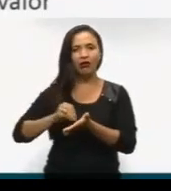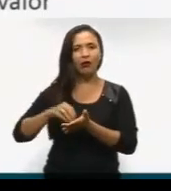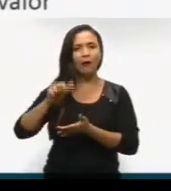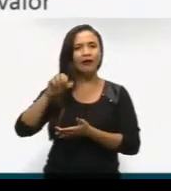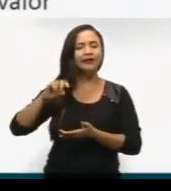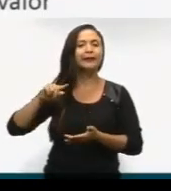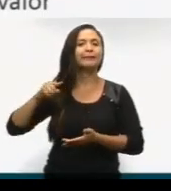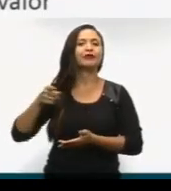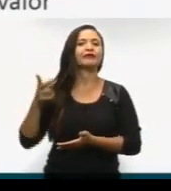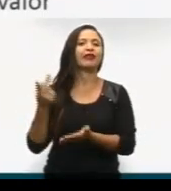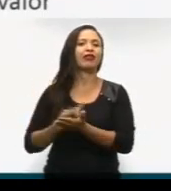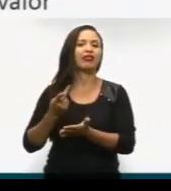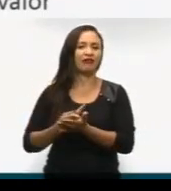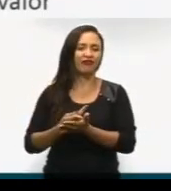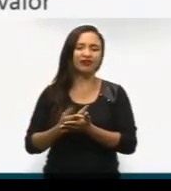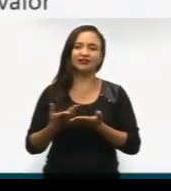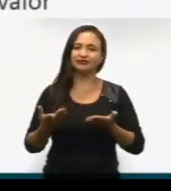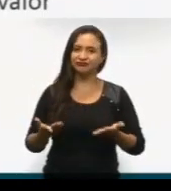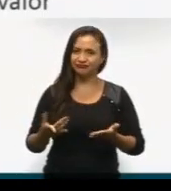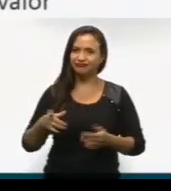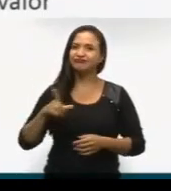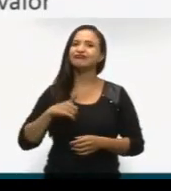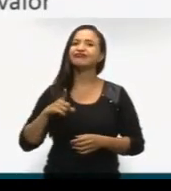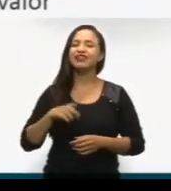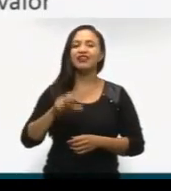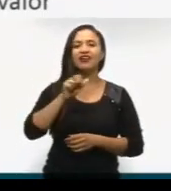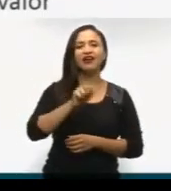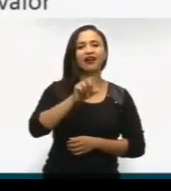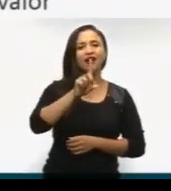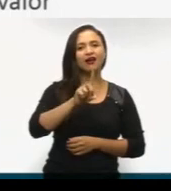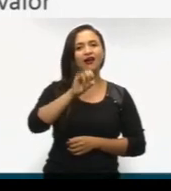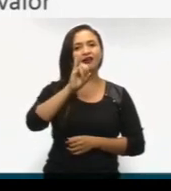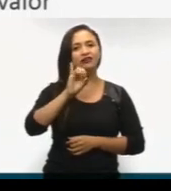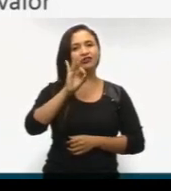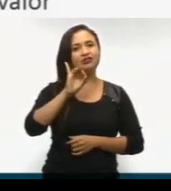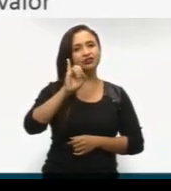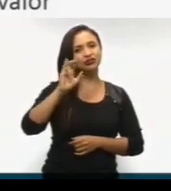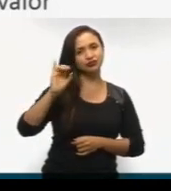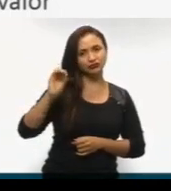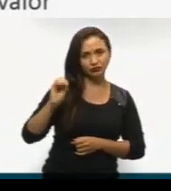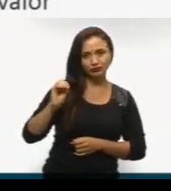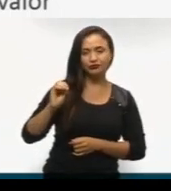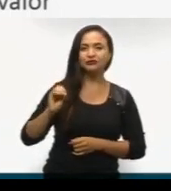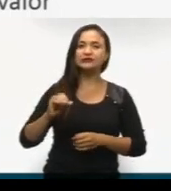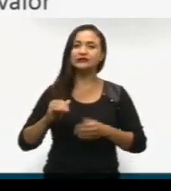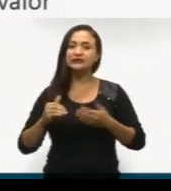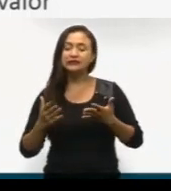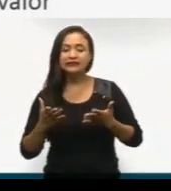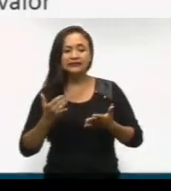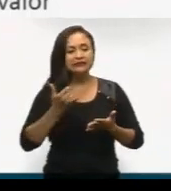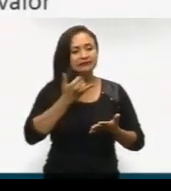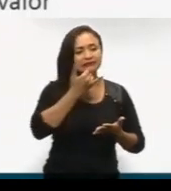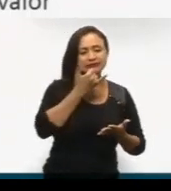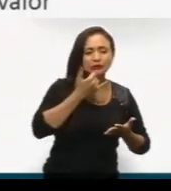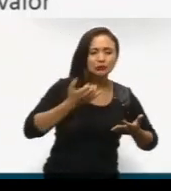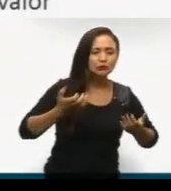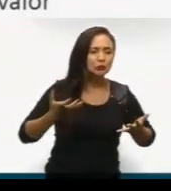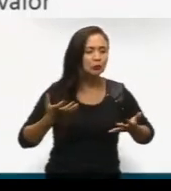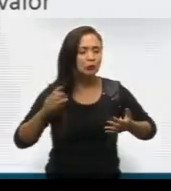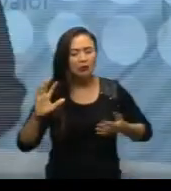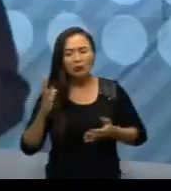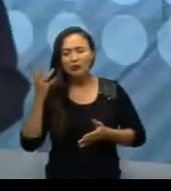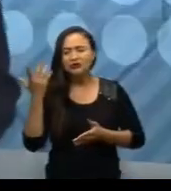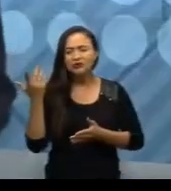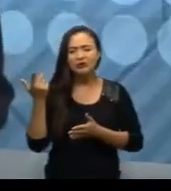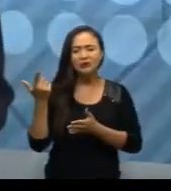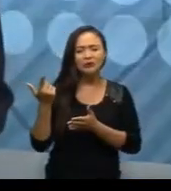os aditivos contratuais. Então, você fala, então, como é que é? Desculpa, acabou tendo um errinho